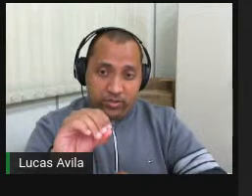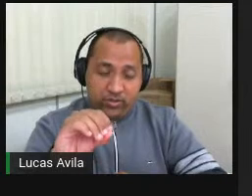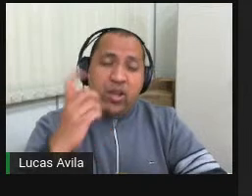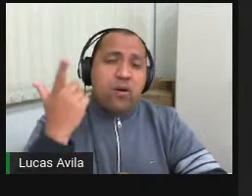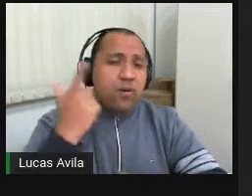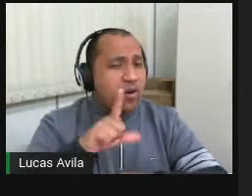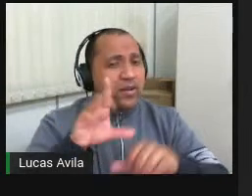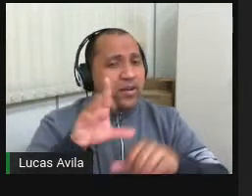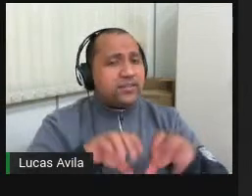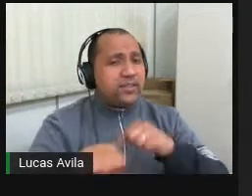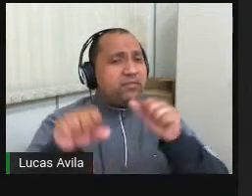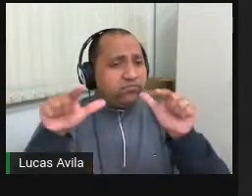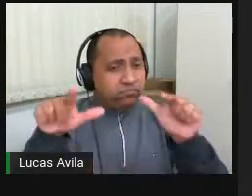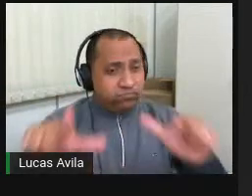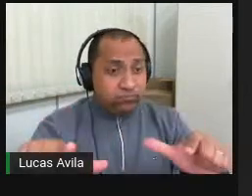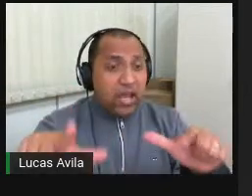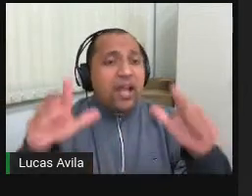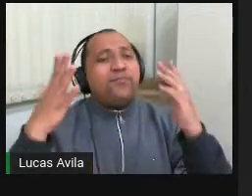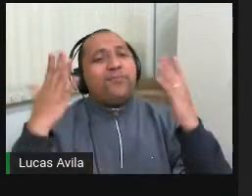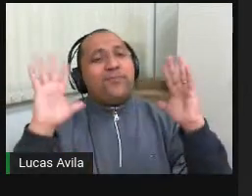o tigral. Parabéns.